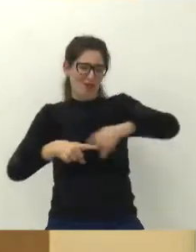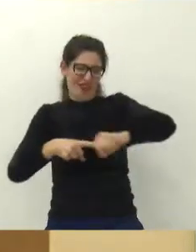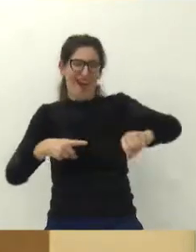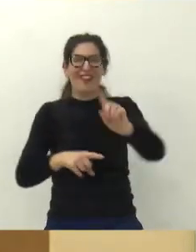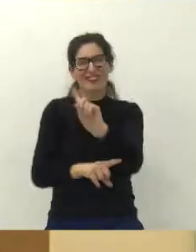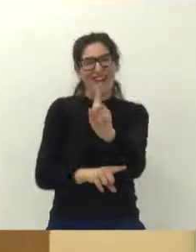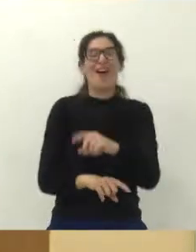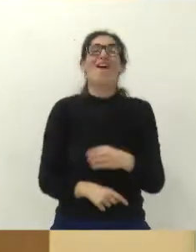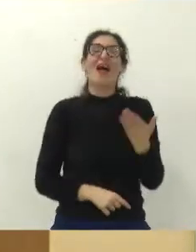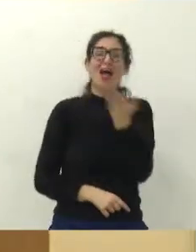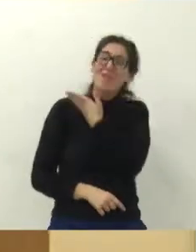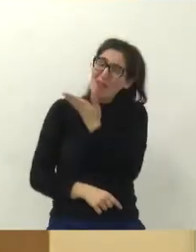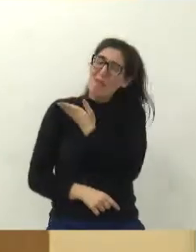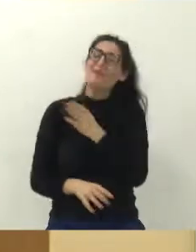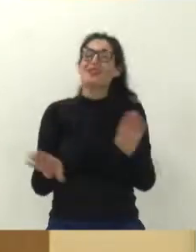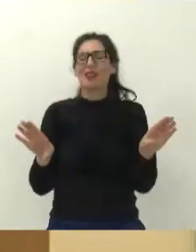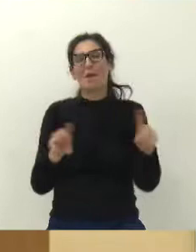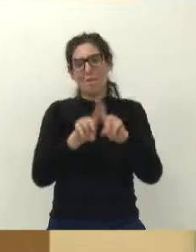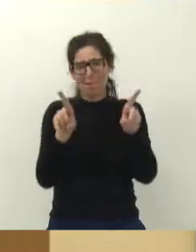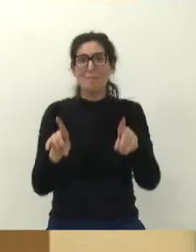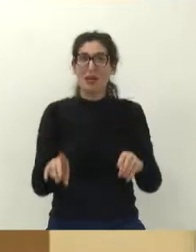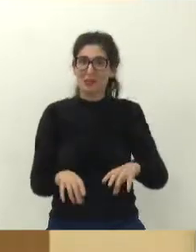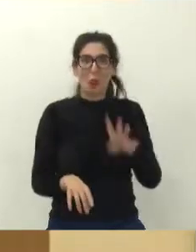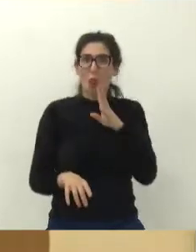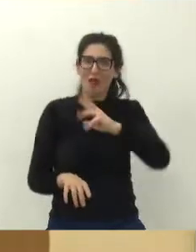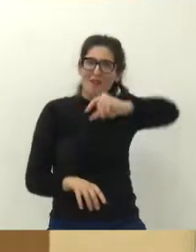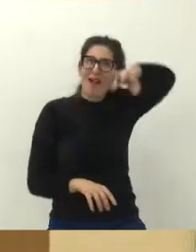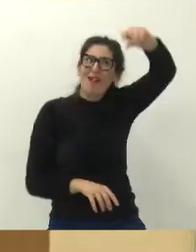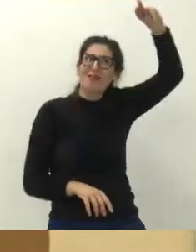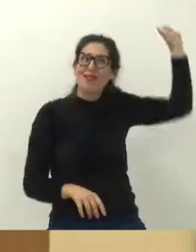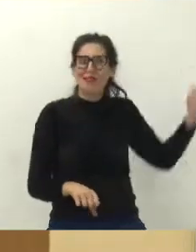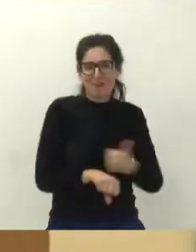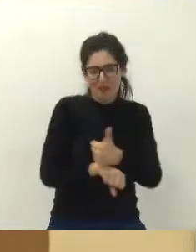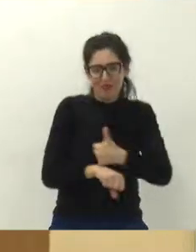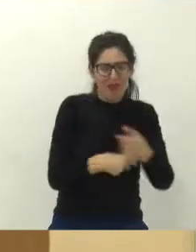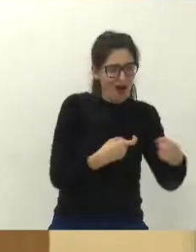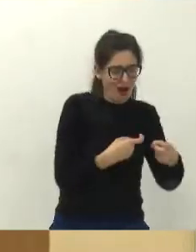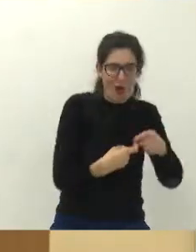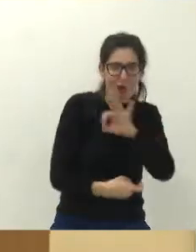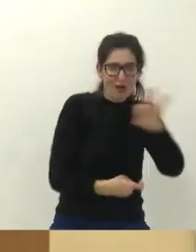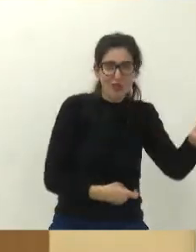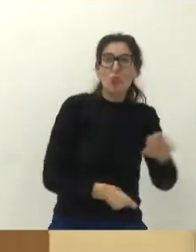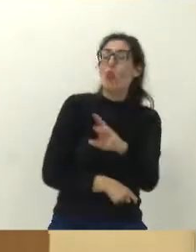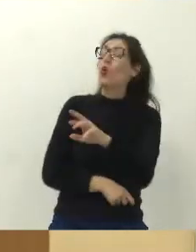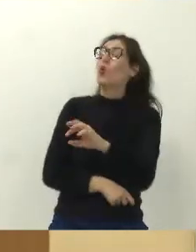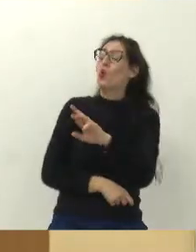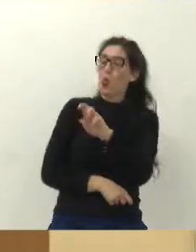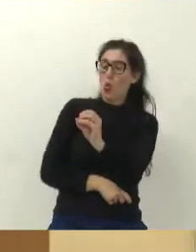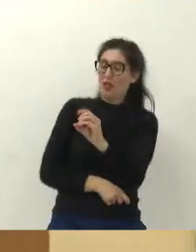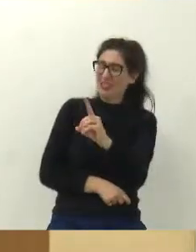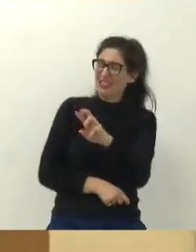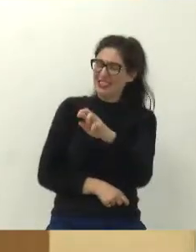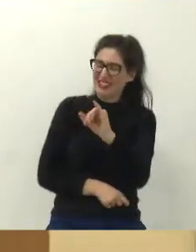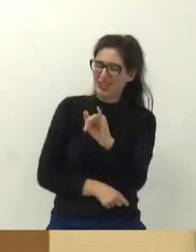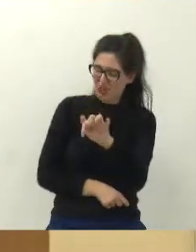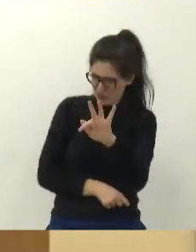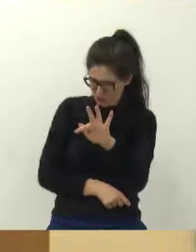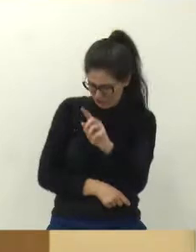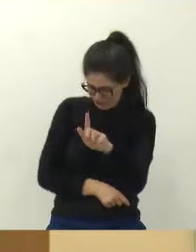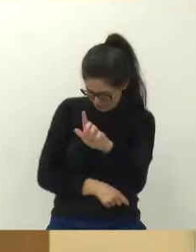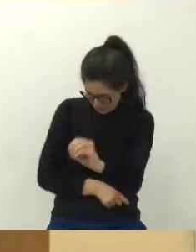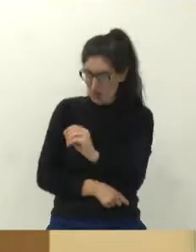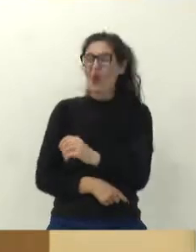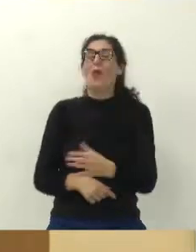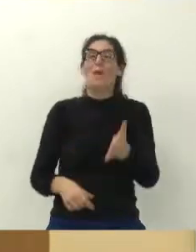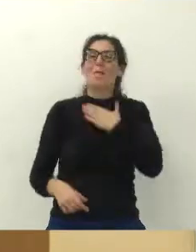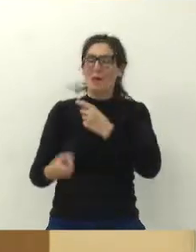amiga, é médica, que eu conheço há muito tempo, eu sei como ela é dedicada, e o doutor Rodrigo Salomão, que era meu médico, ginecologista. Então,